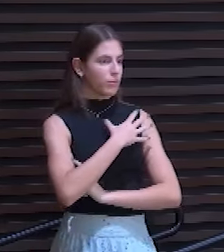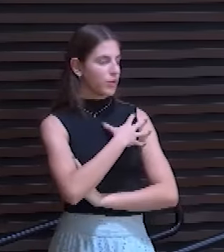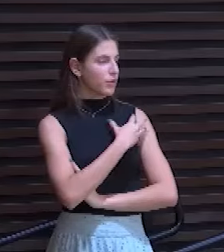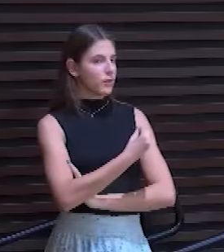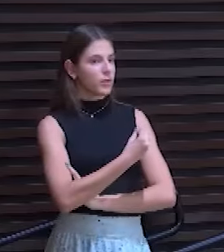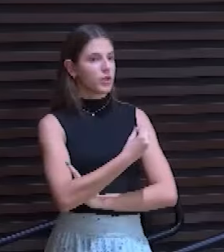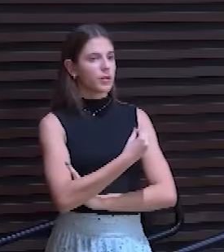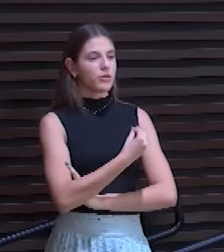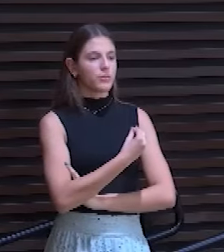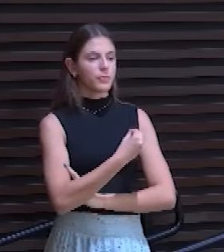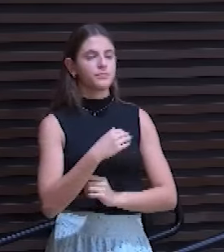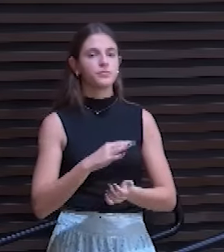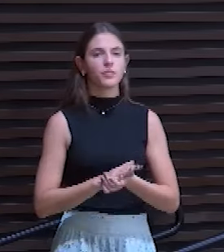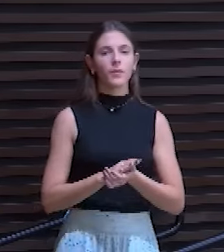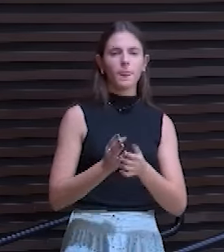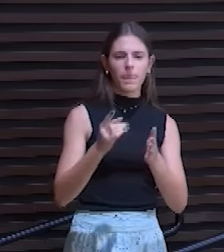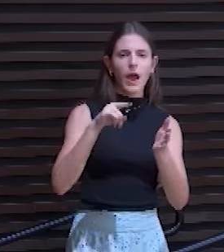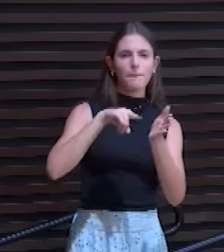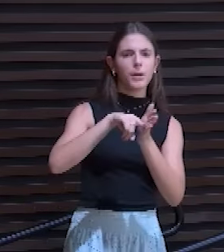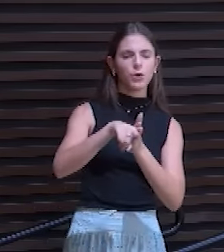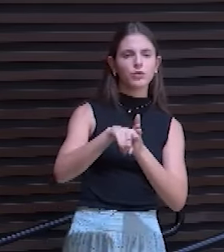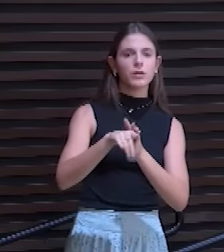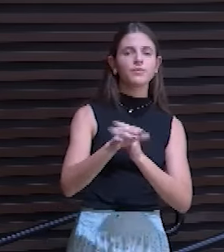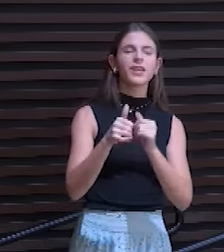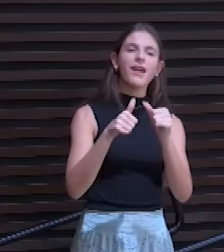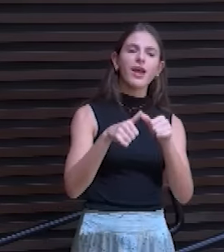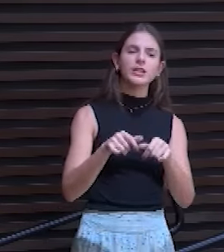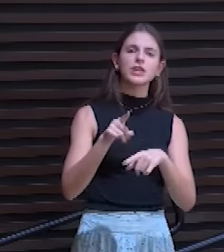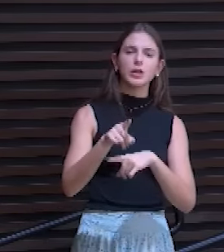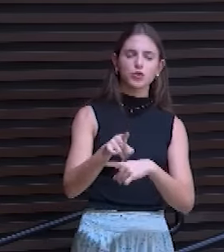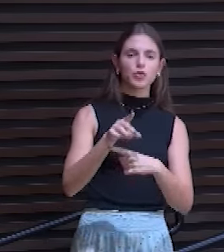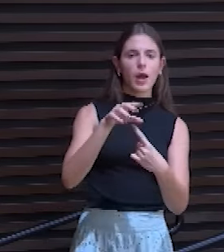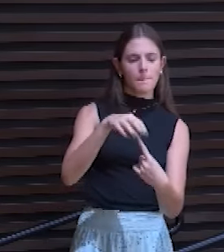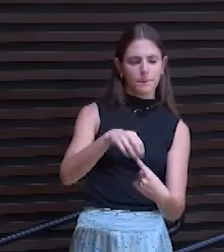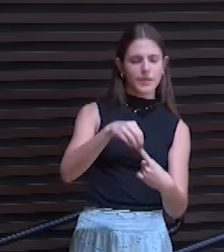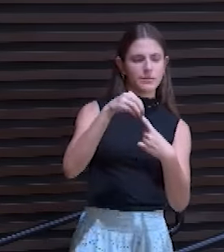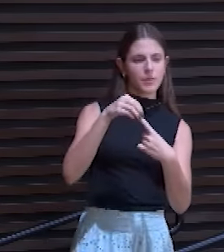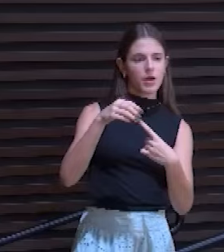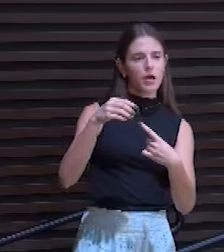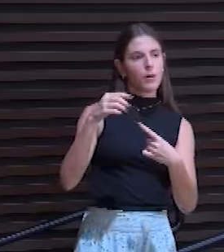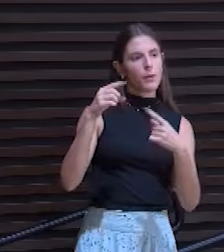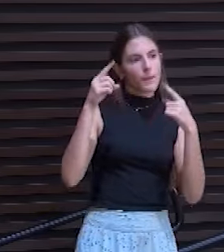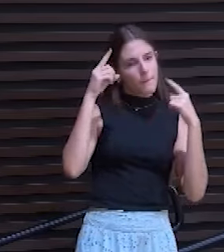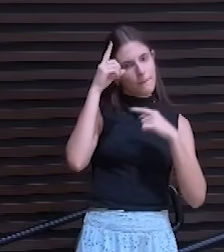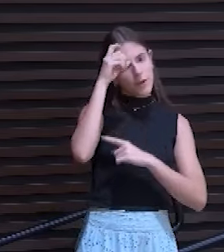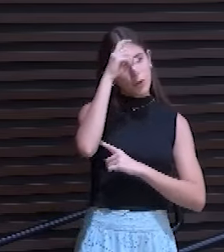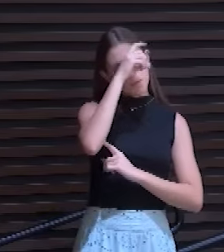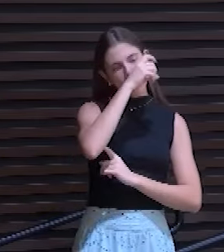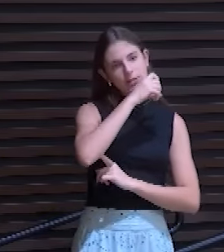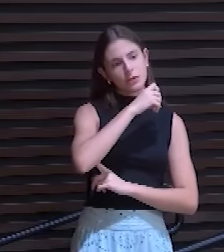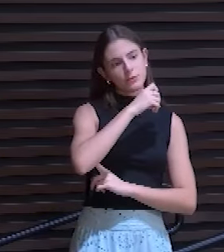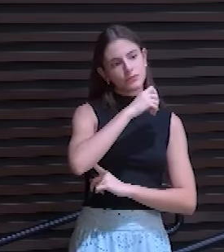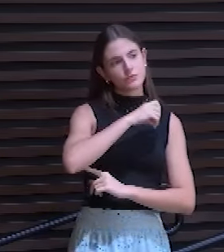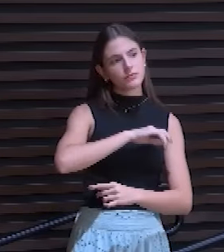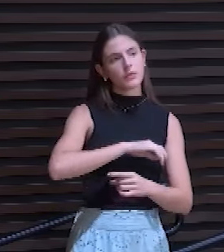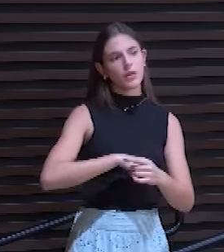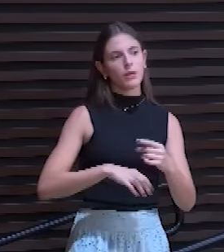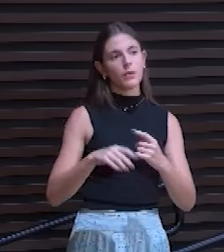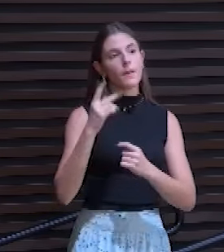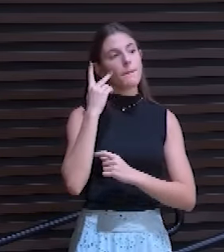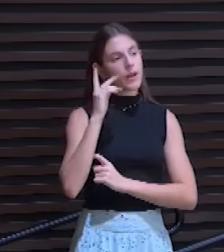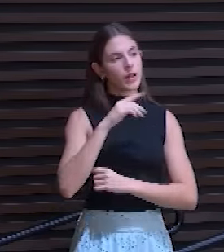pergunta, essa é a sua principal preocupação como pai hoje, para com seus filhos? Eu